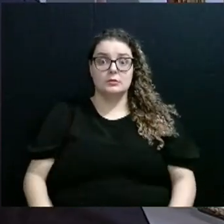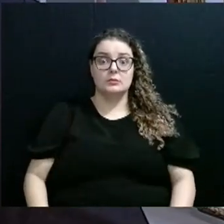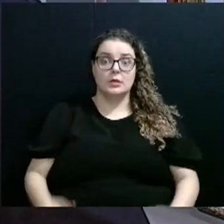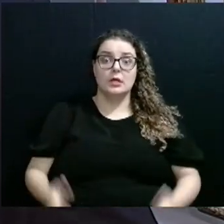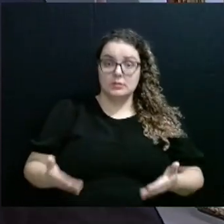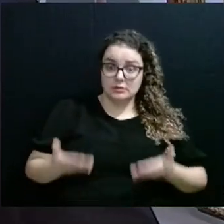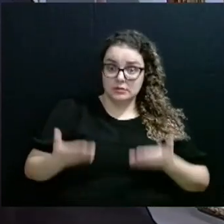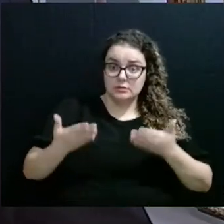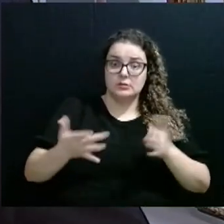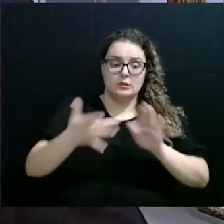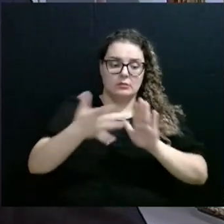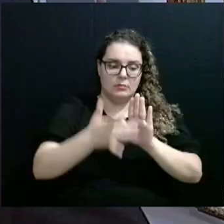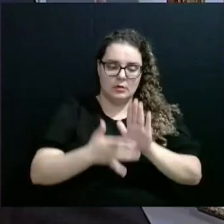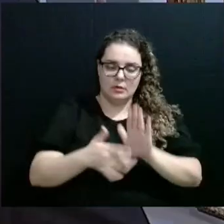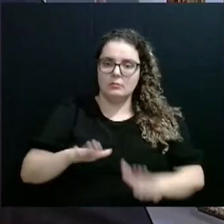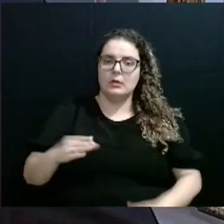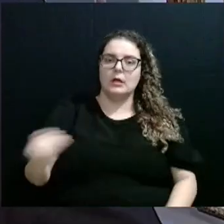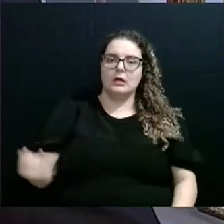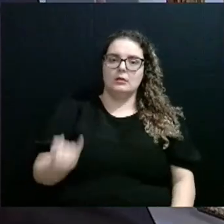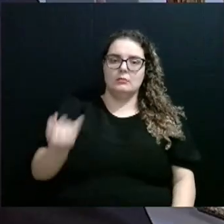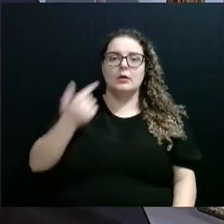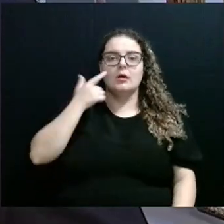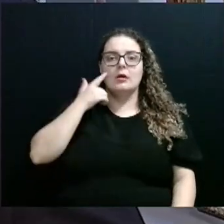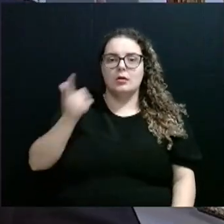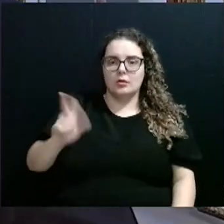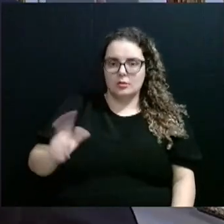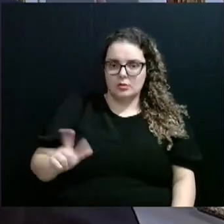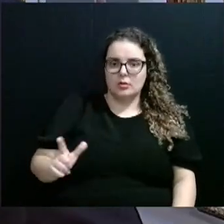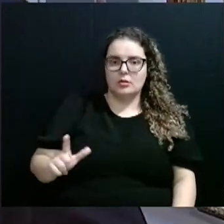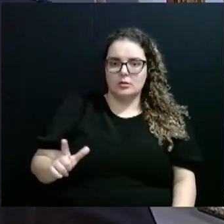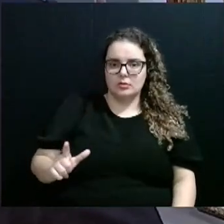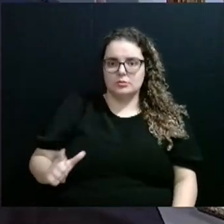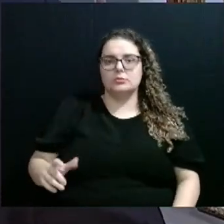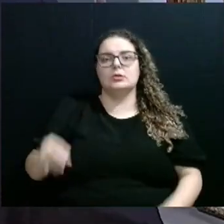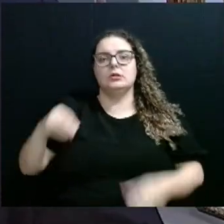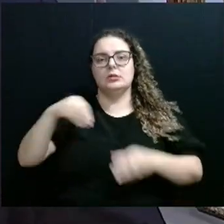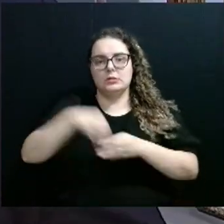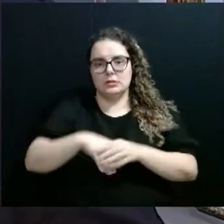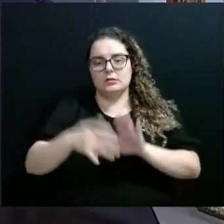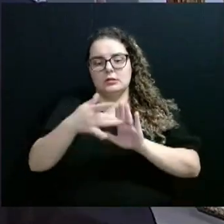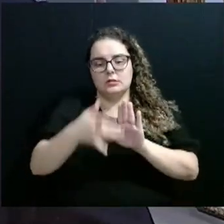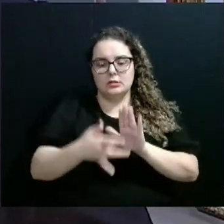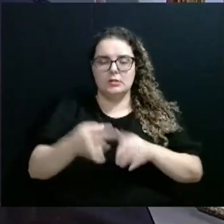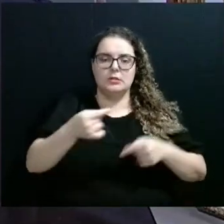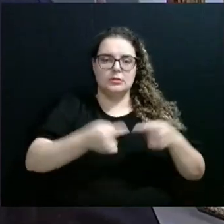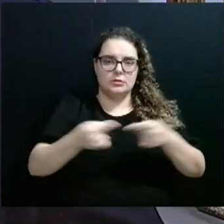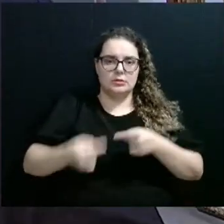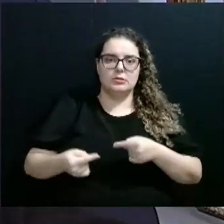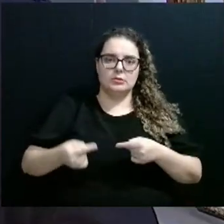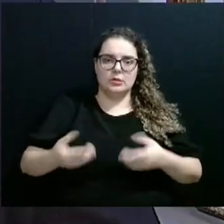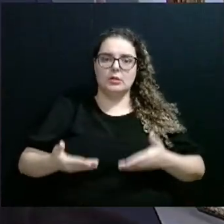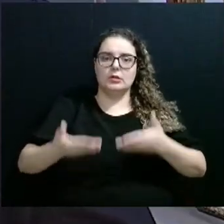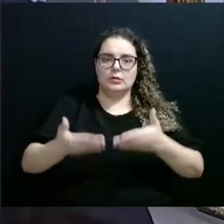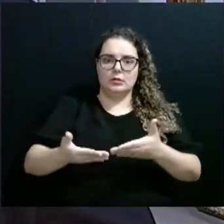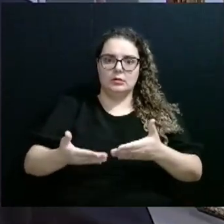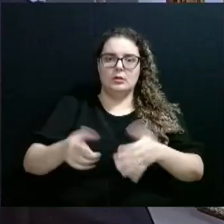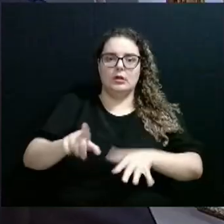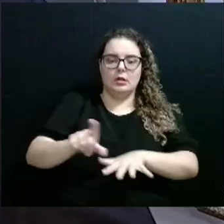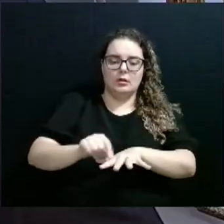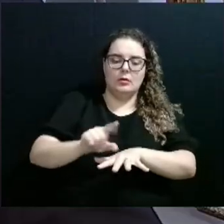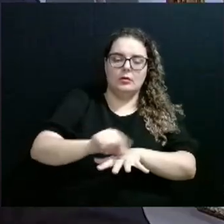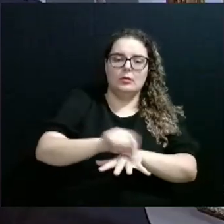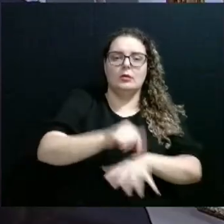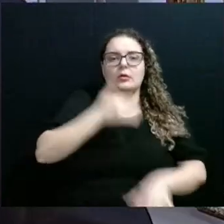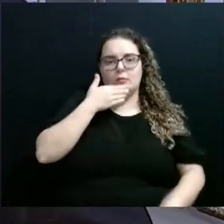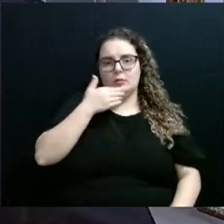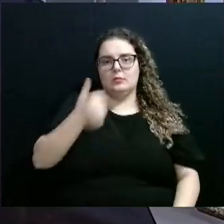mais relevantes e, obviamente, né, dentro dessas pautas, dentro dessas discussões, trazer alternativas para melhorar as condições